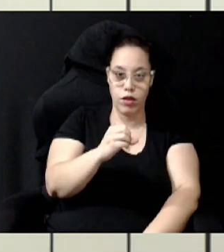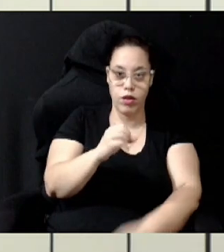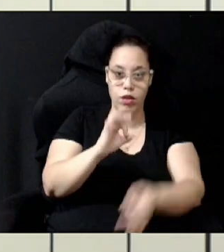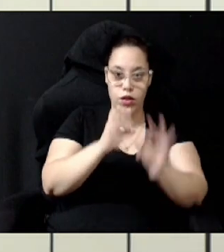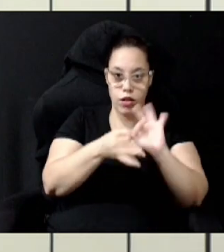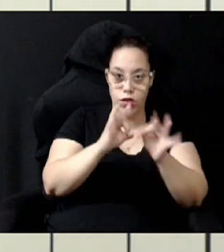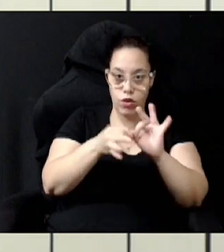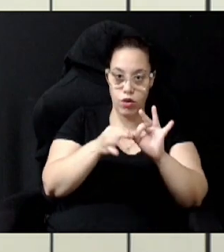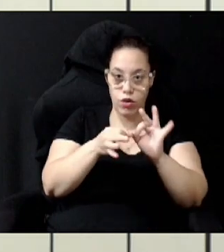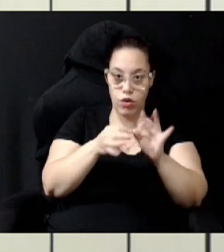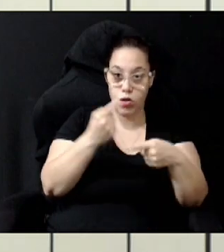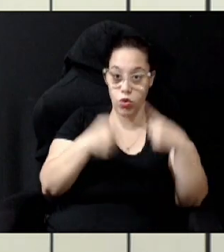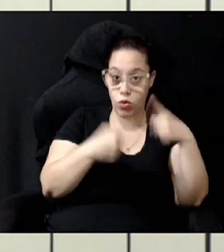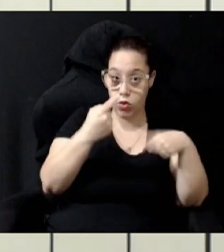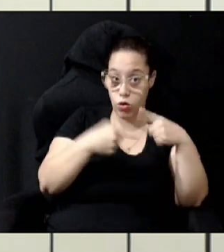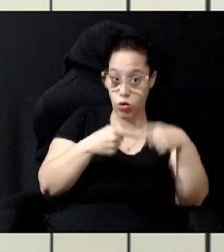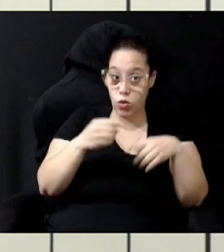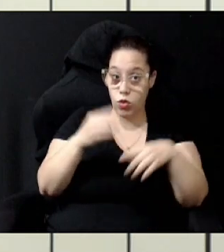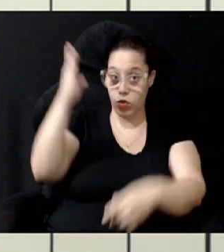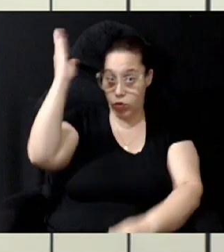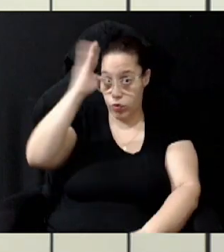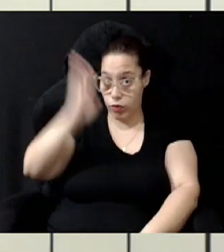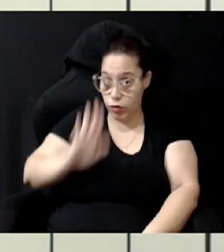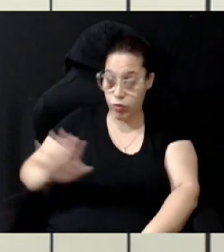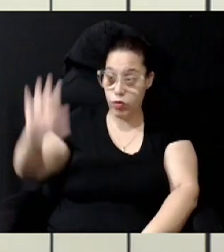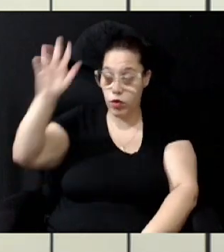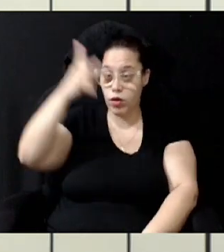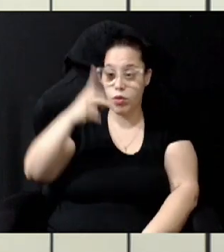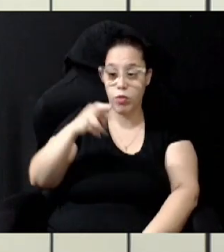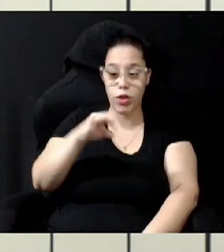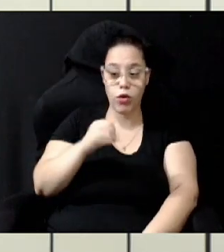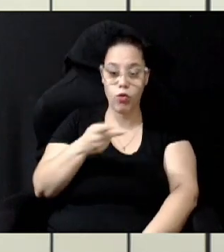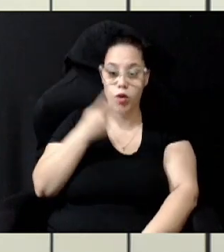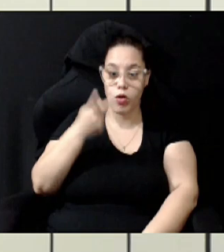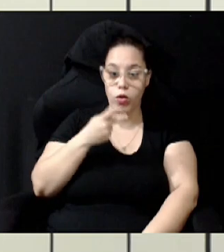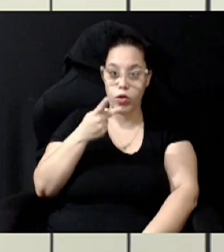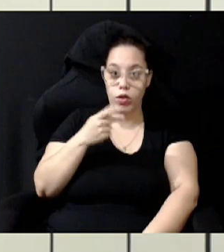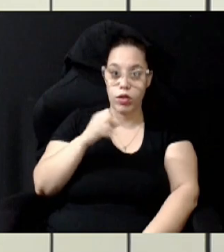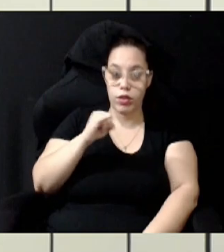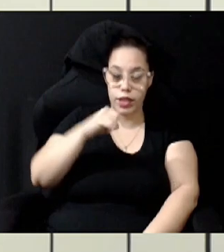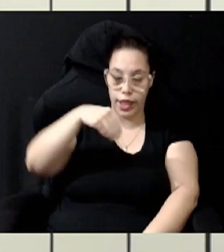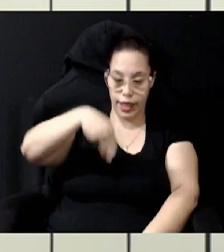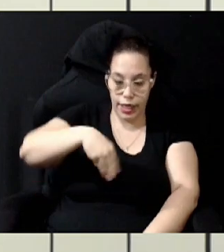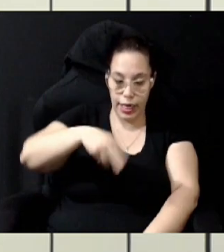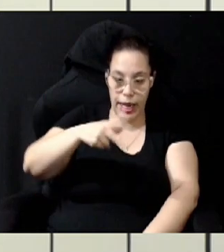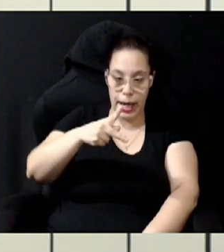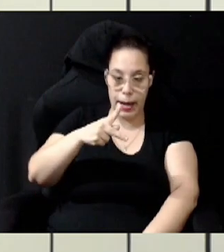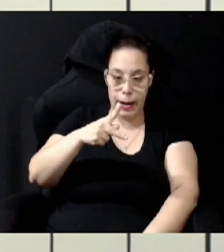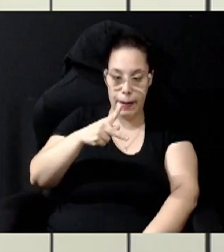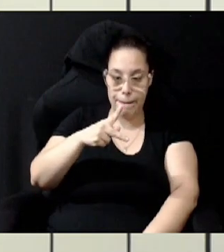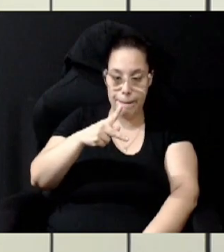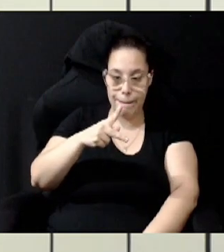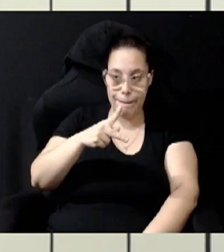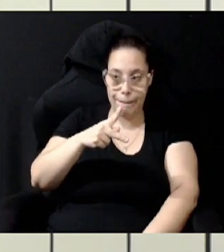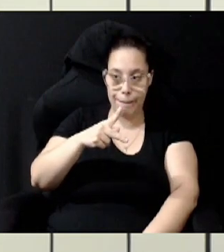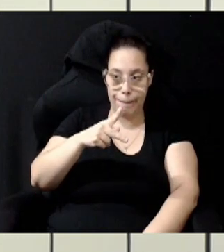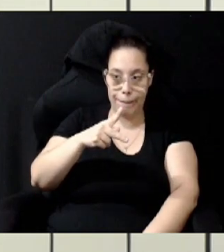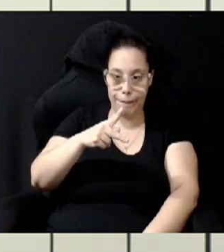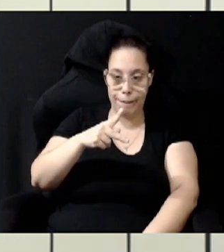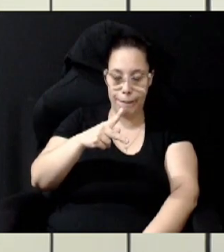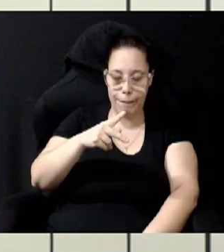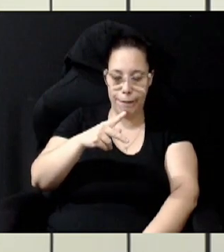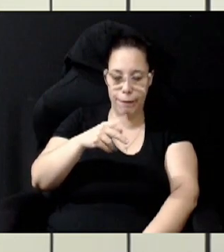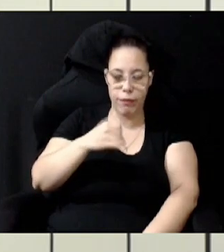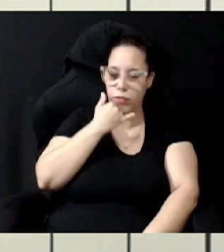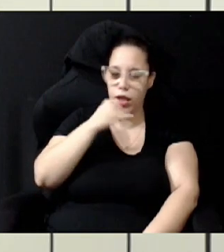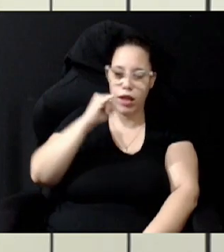política brasileira, como o Pedro falou, e também o impeachment, né, da então presidente do Brasil, Dilma Rousseff. A obra